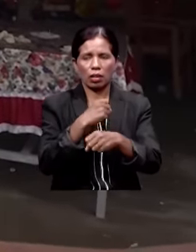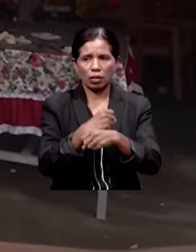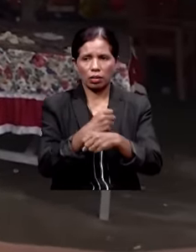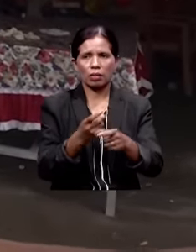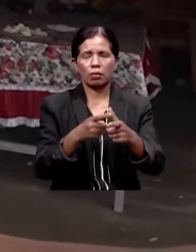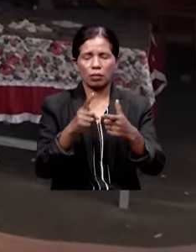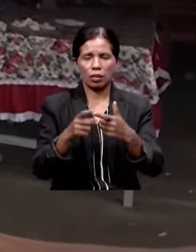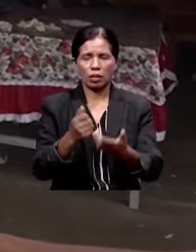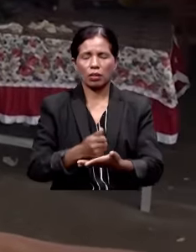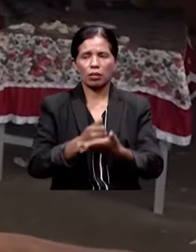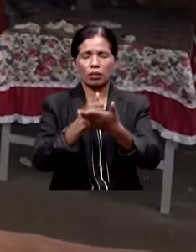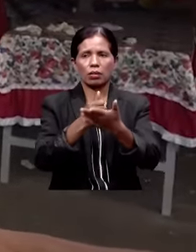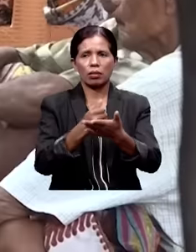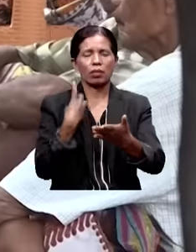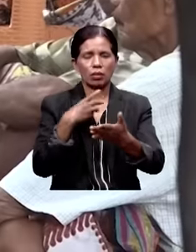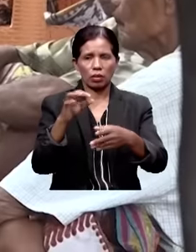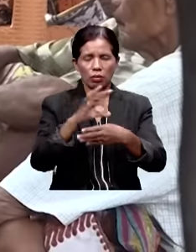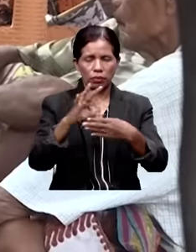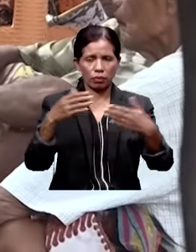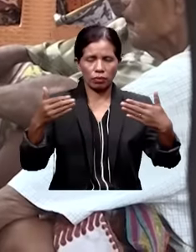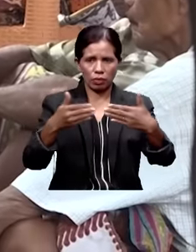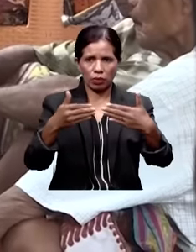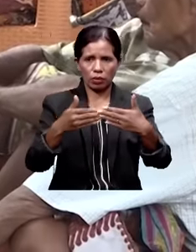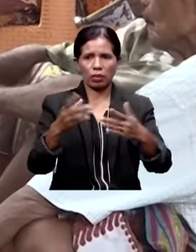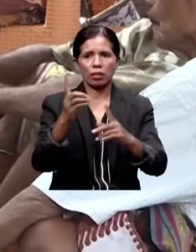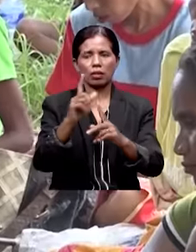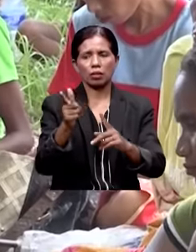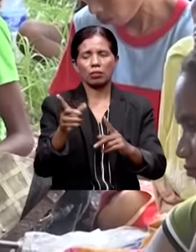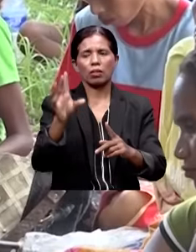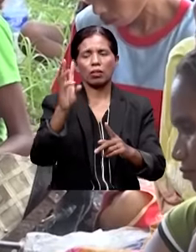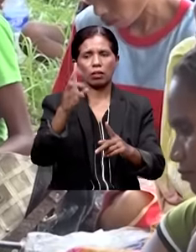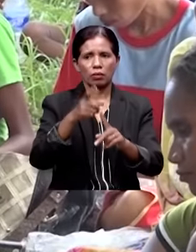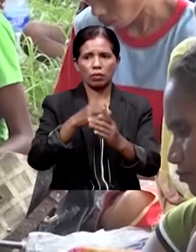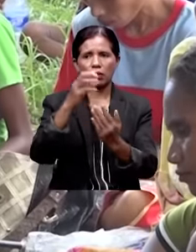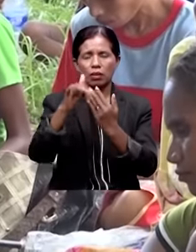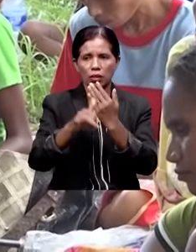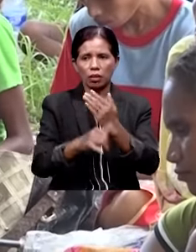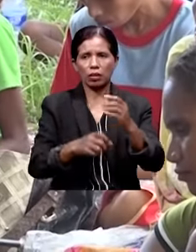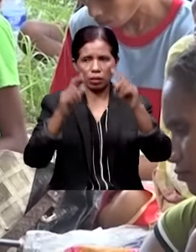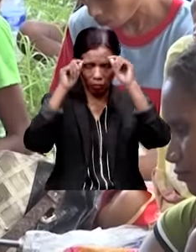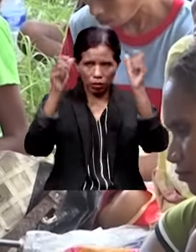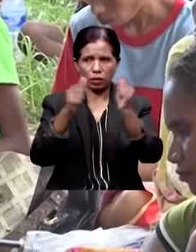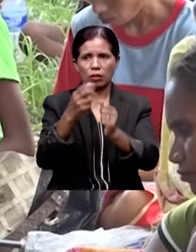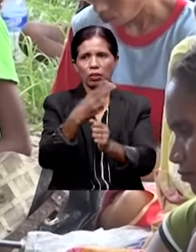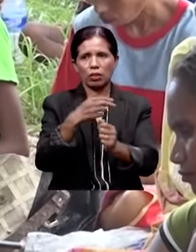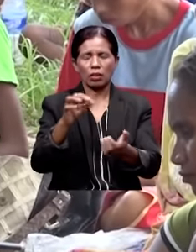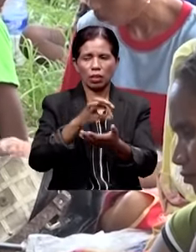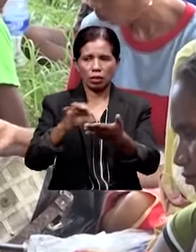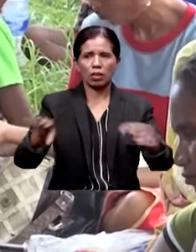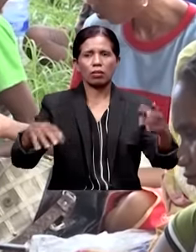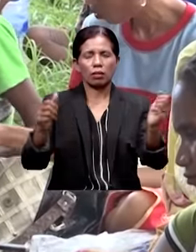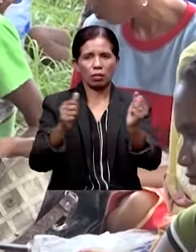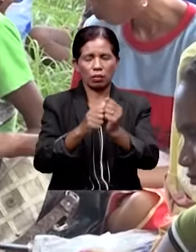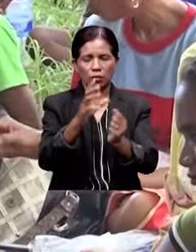depois bela ajuda finalização ba ita ne fronteira ne. E alora um Ronul residen fulan janeiro tinang ne Timor-Leste ho Indonesia atu asina acordo tratado